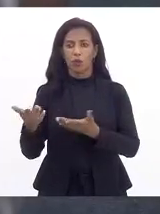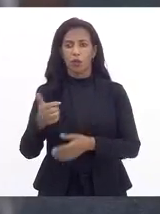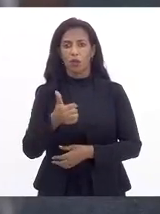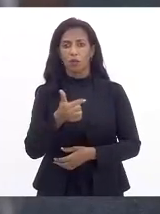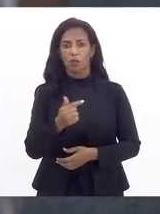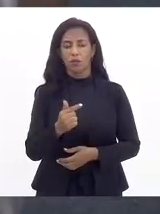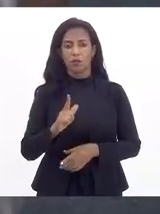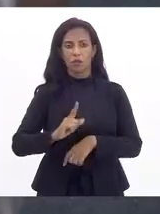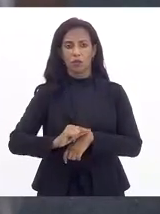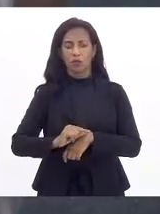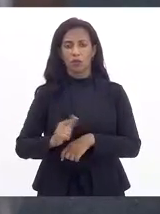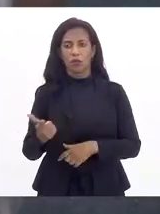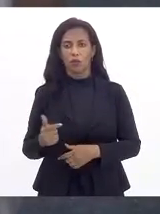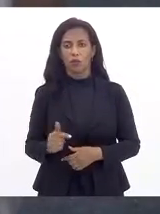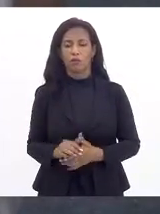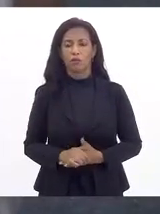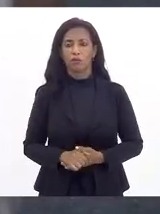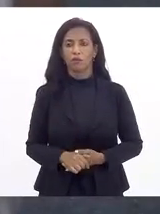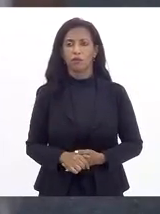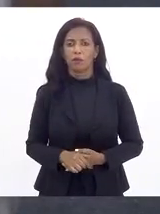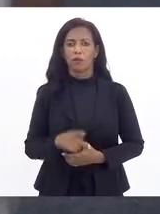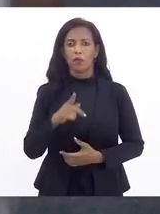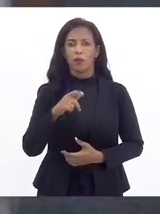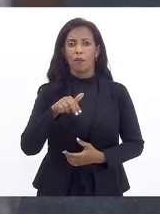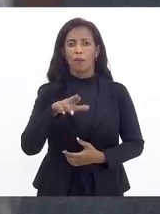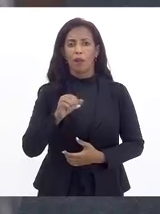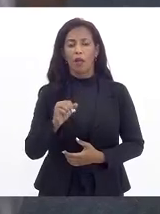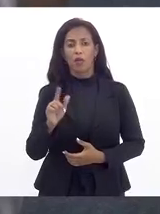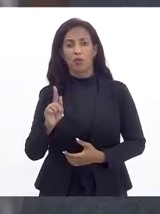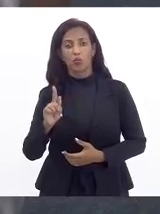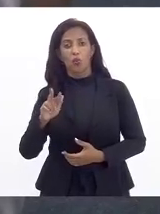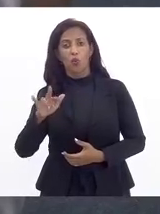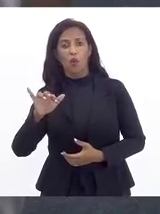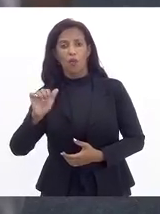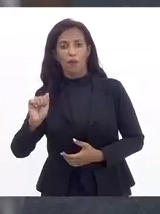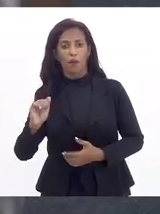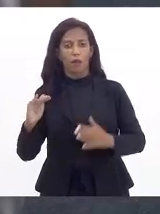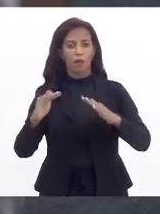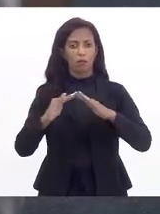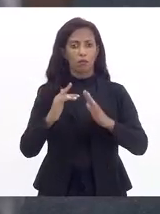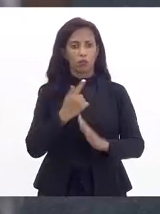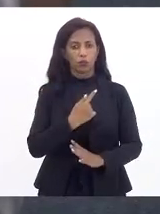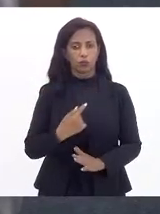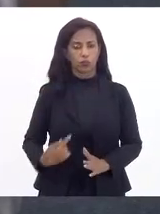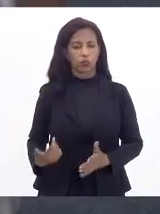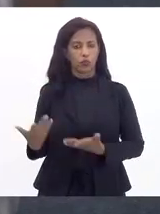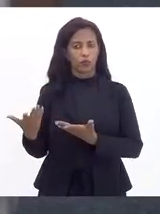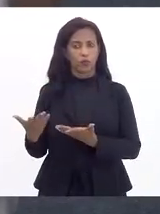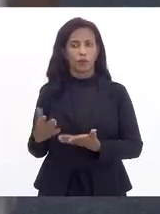17 horas hoje, Palácio Guanabara, o anúncio do novo plano de cargos e carreiras dos